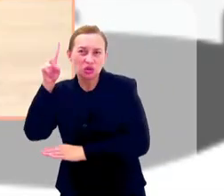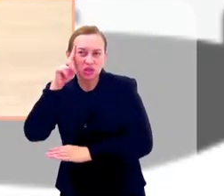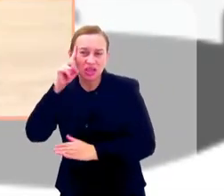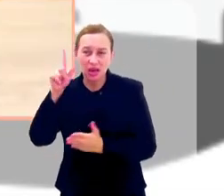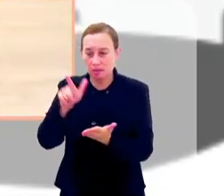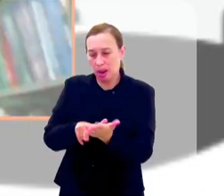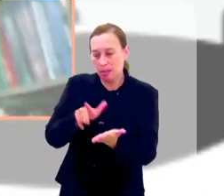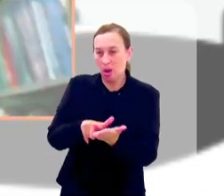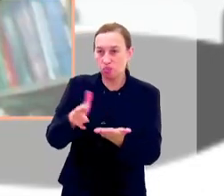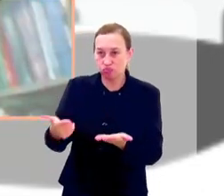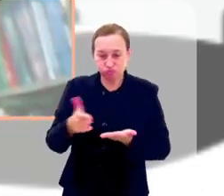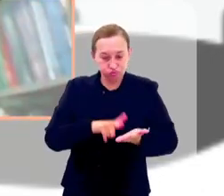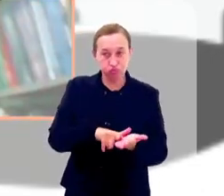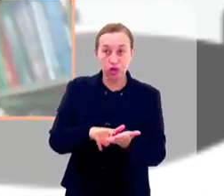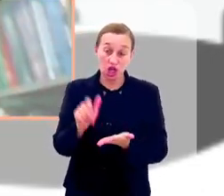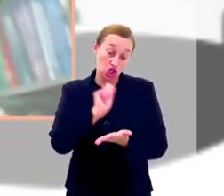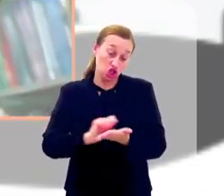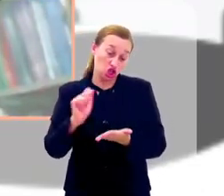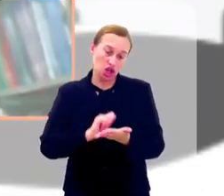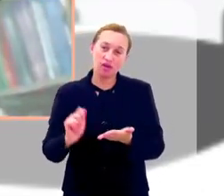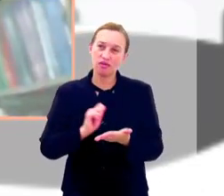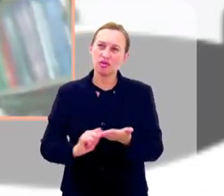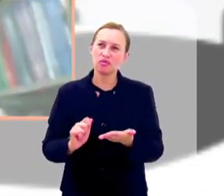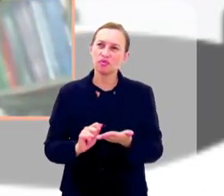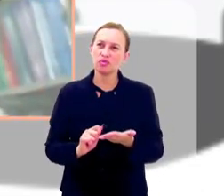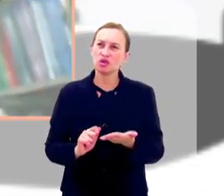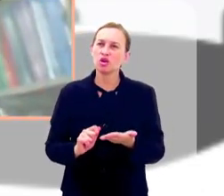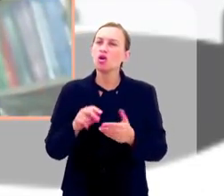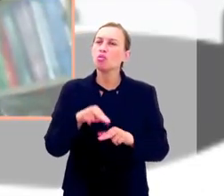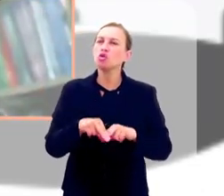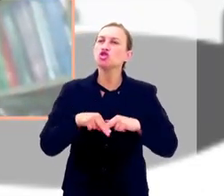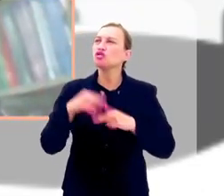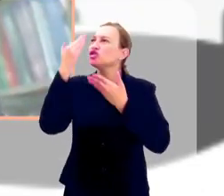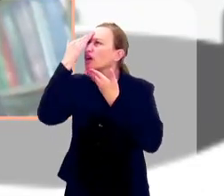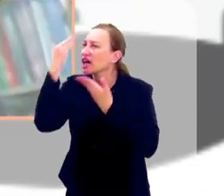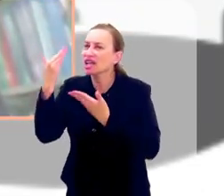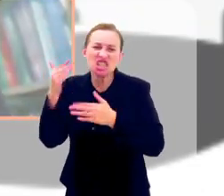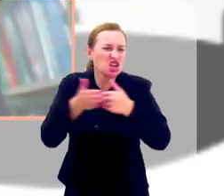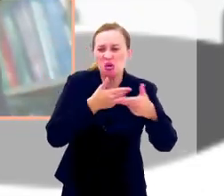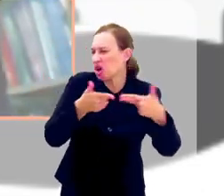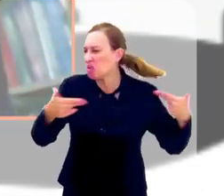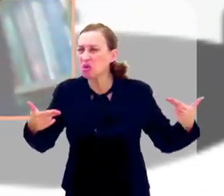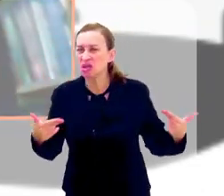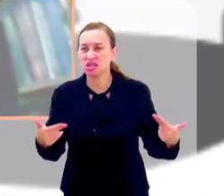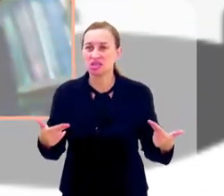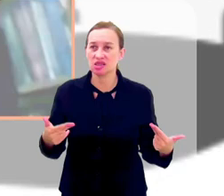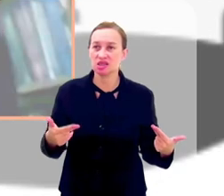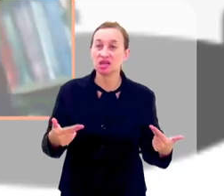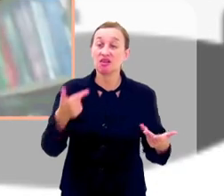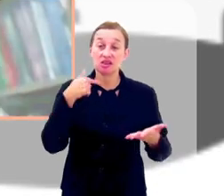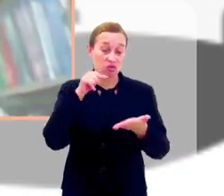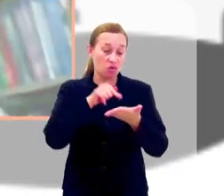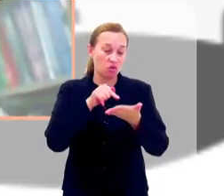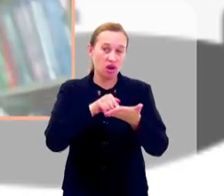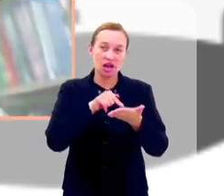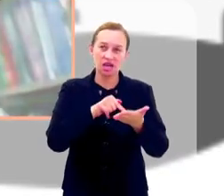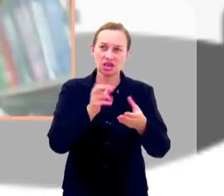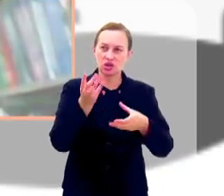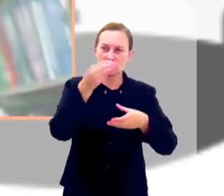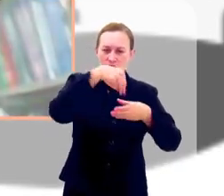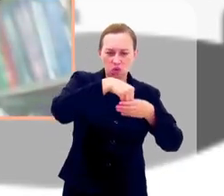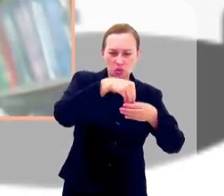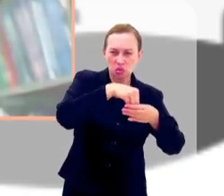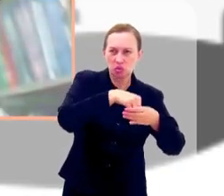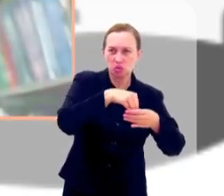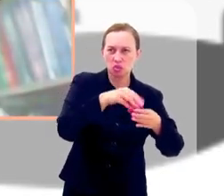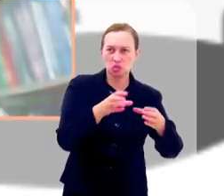casa, pega um papelzinho e escreve aqui um motivo de agradecer qualquer coisa. E aí você coloca